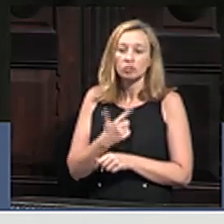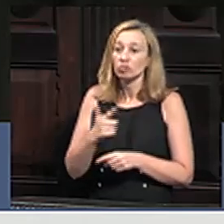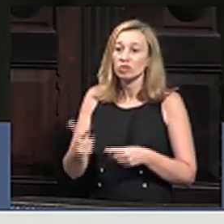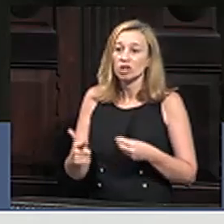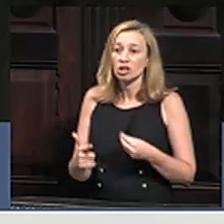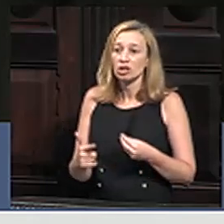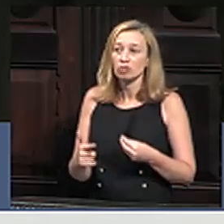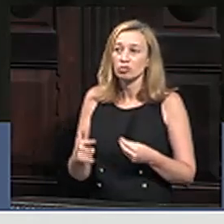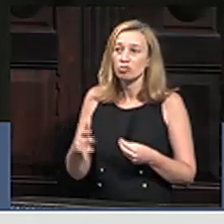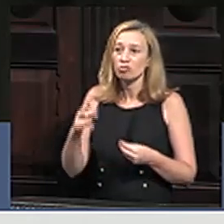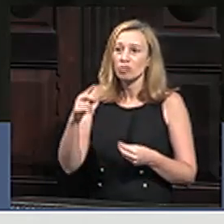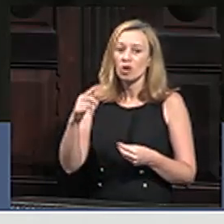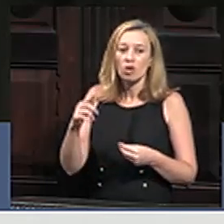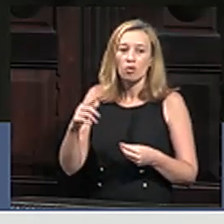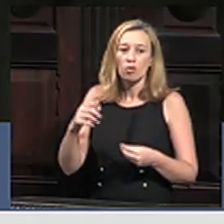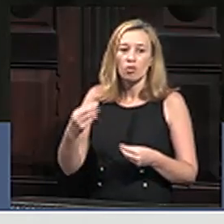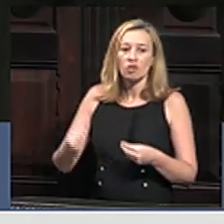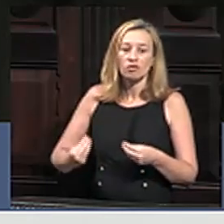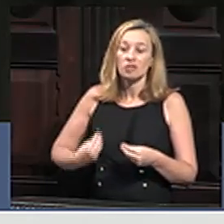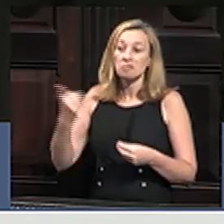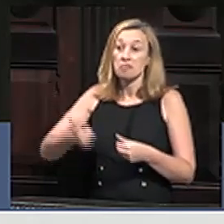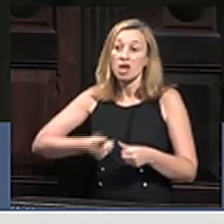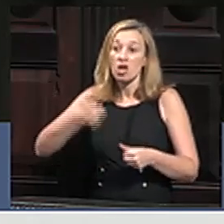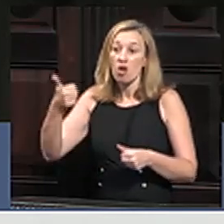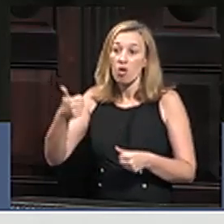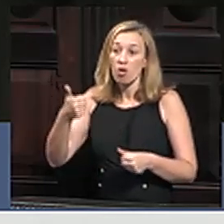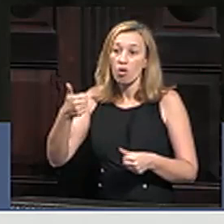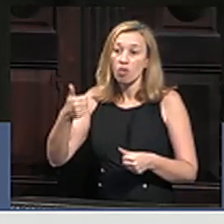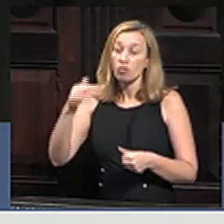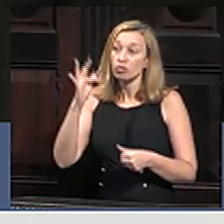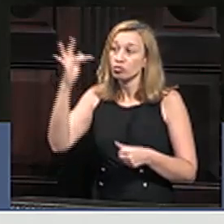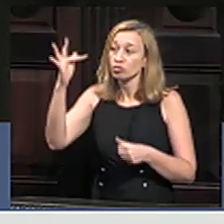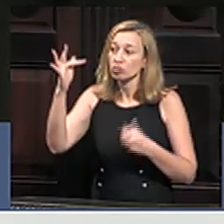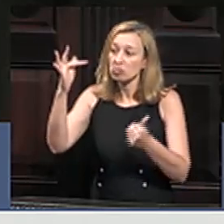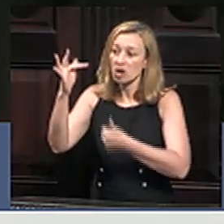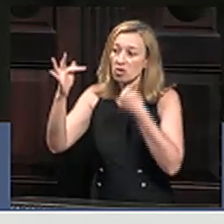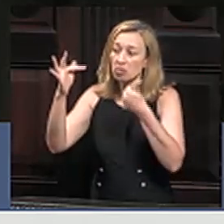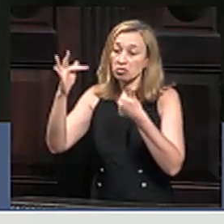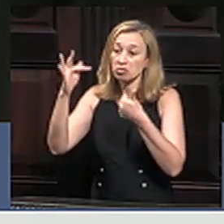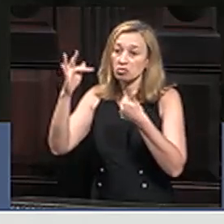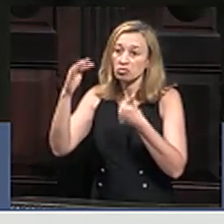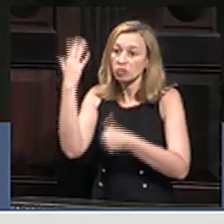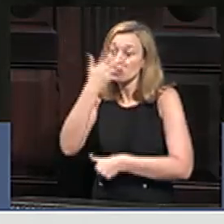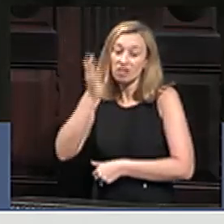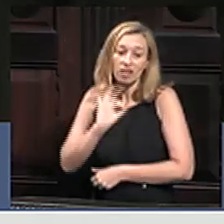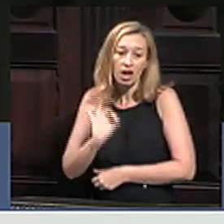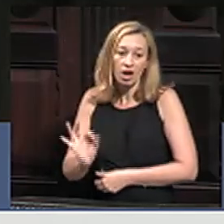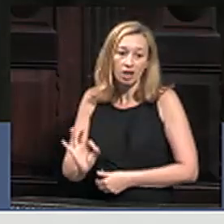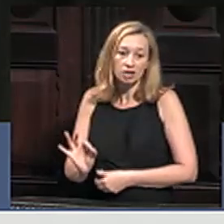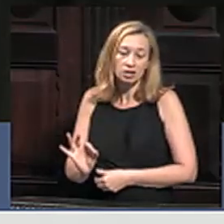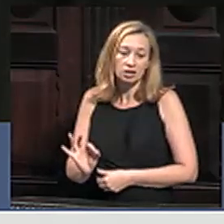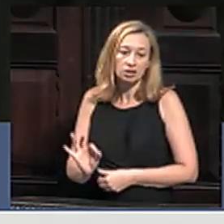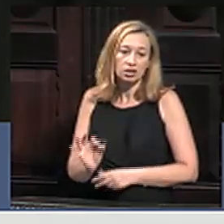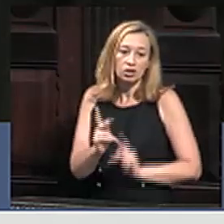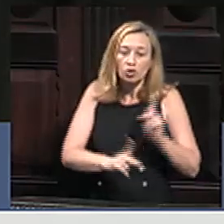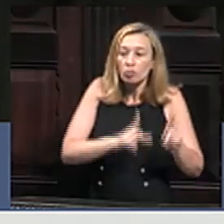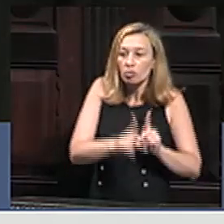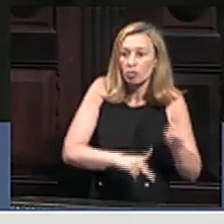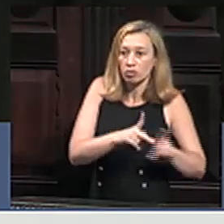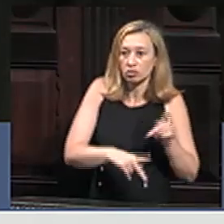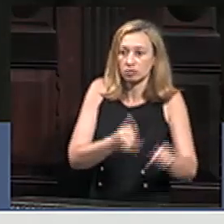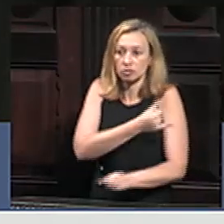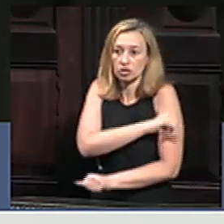perspectiva de melhora a curto prazo para que a população do Rio de Janeiro não tenha o